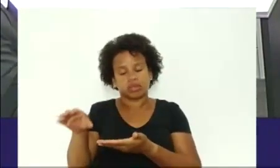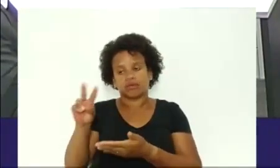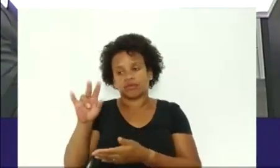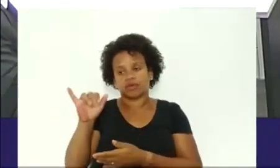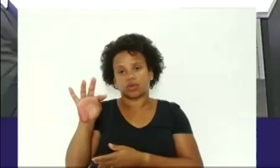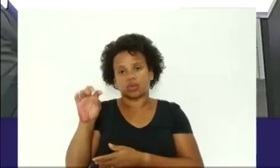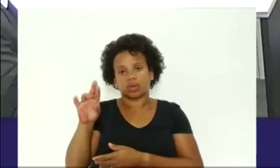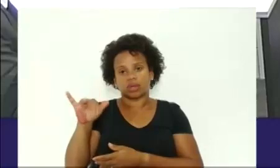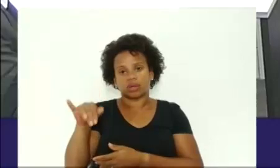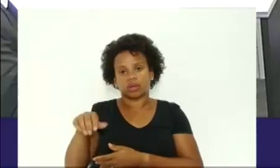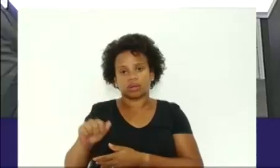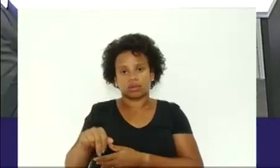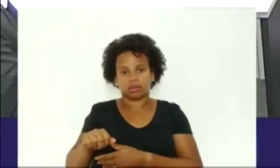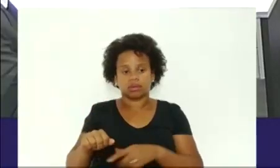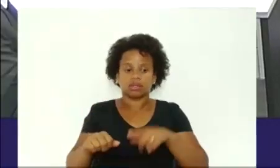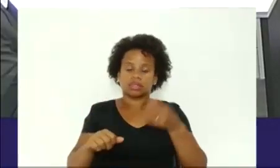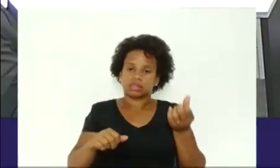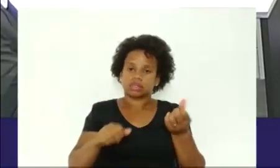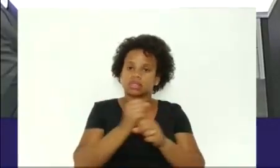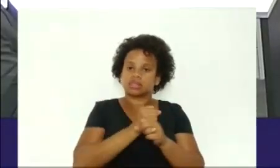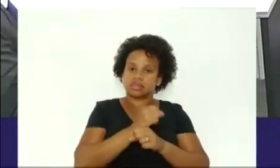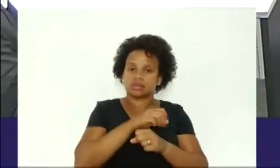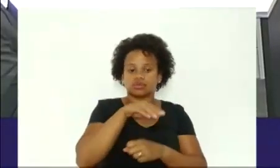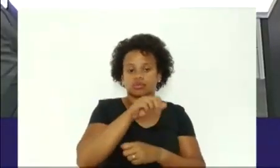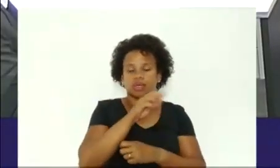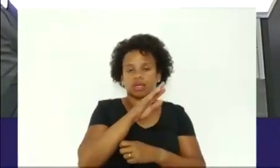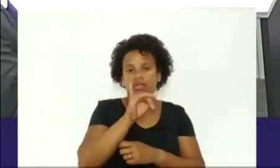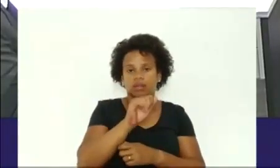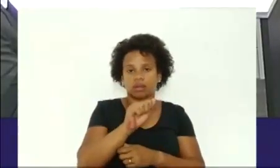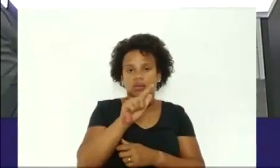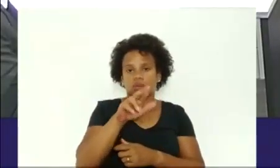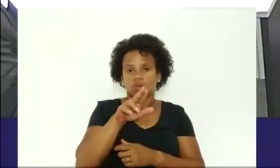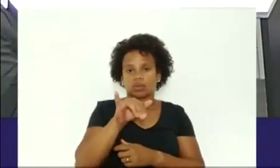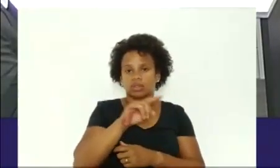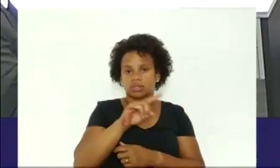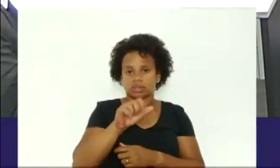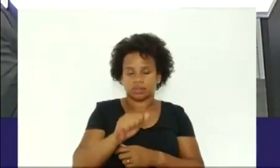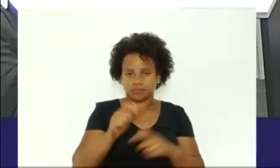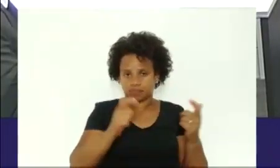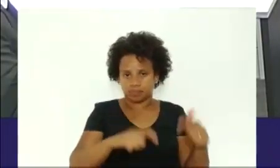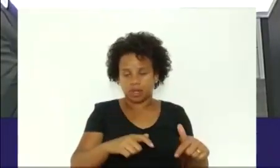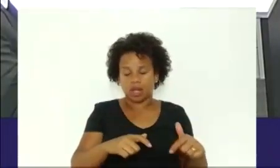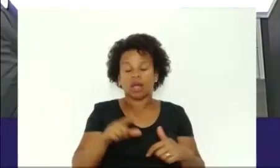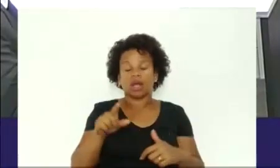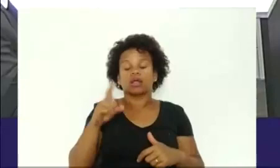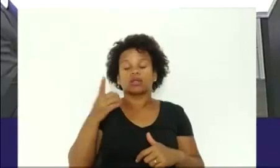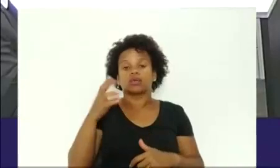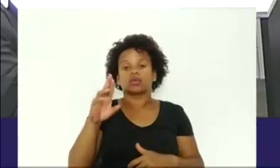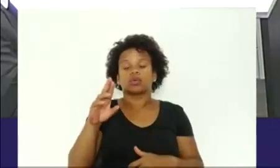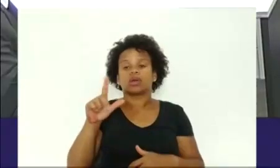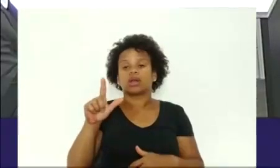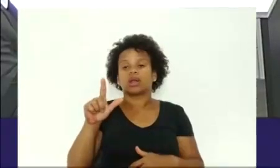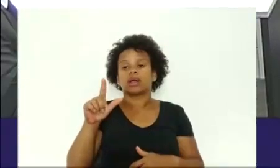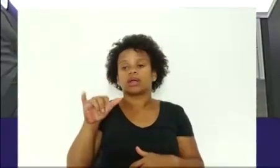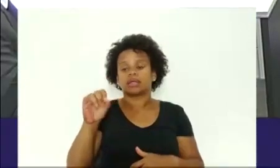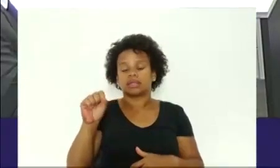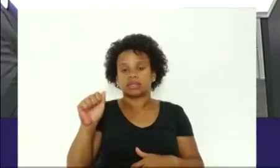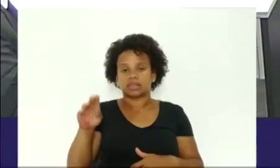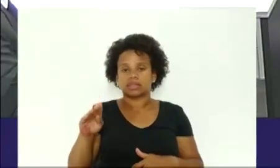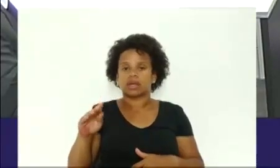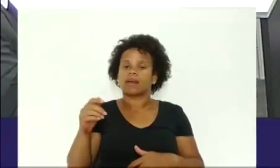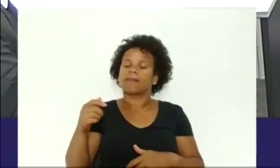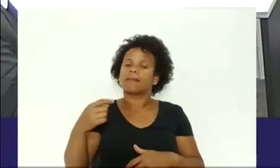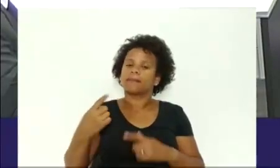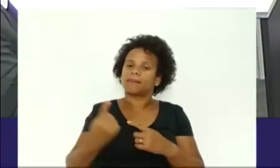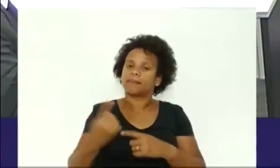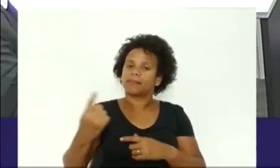de Saúde Santa Maria Maria Luísa. Doutora Isa, como é chamada, é precursora da Residência de Medicina de